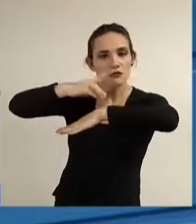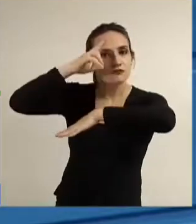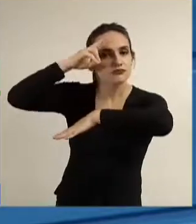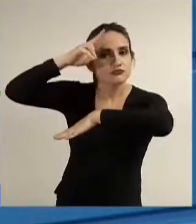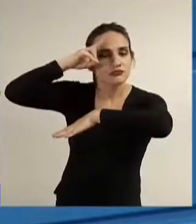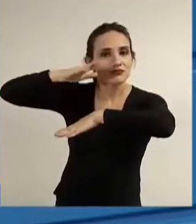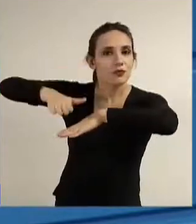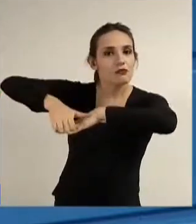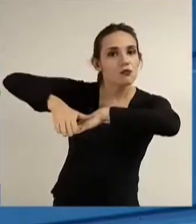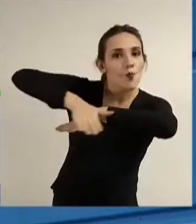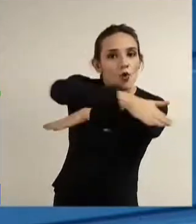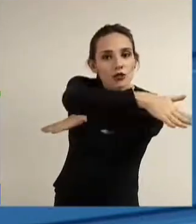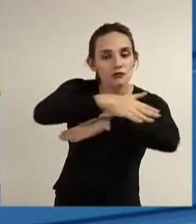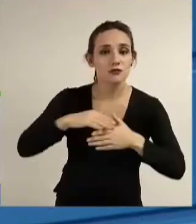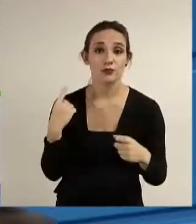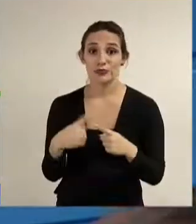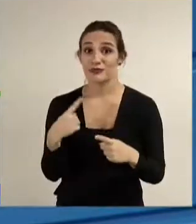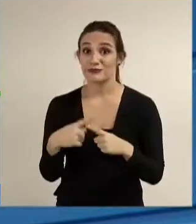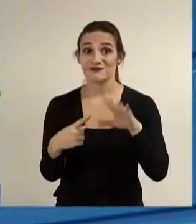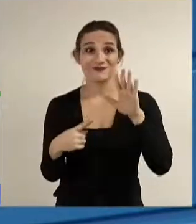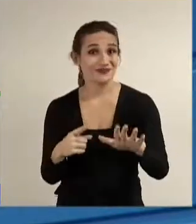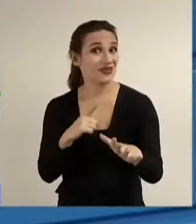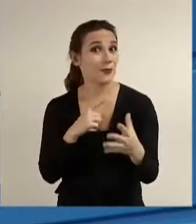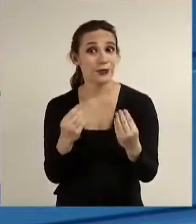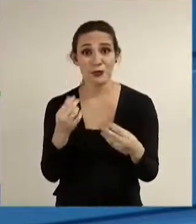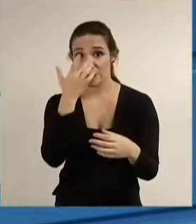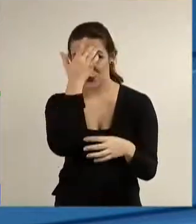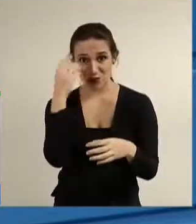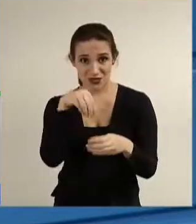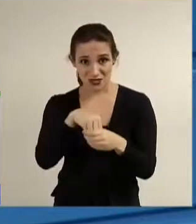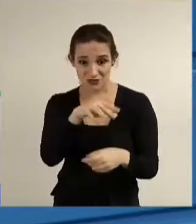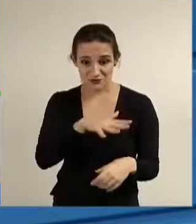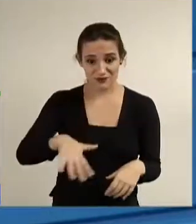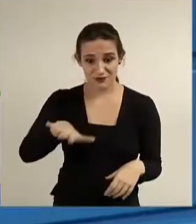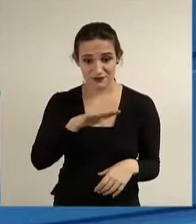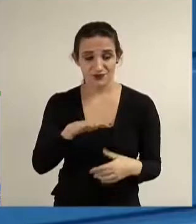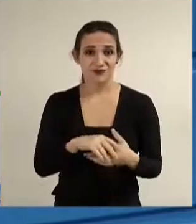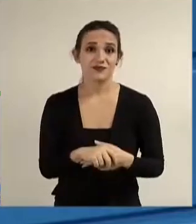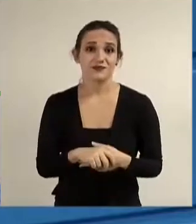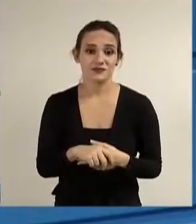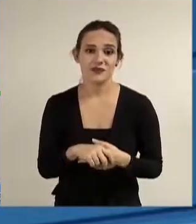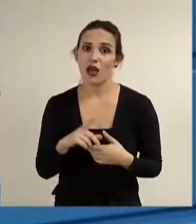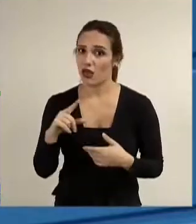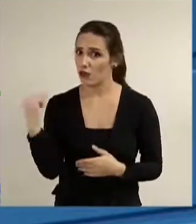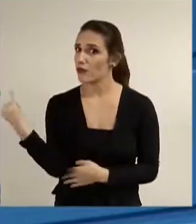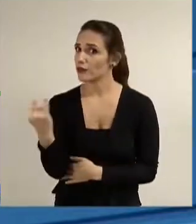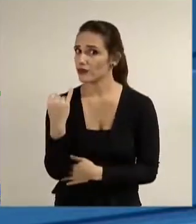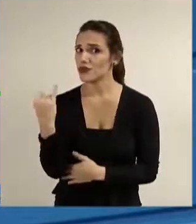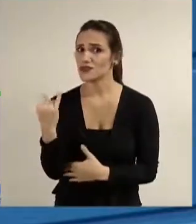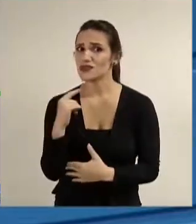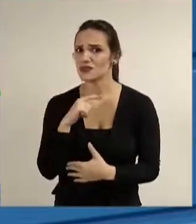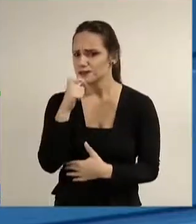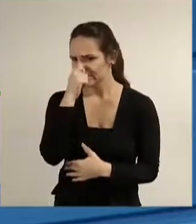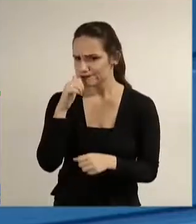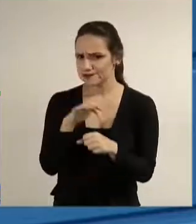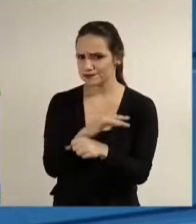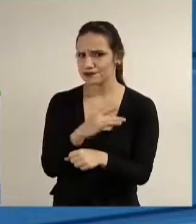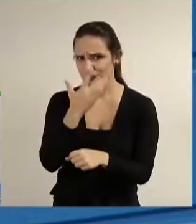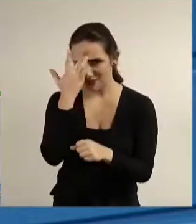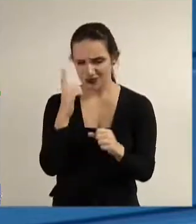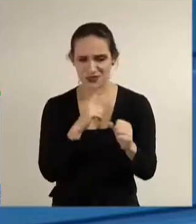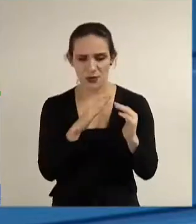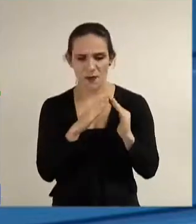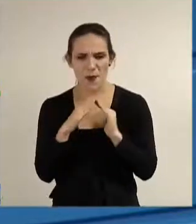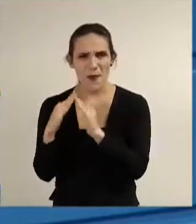Devido ao contingente populacional ser bastante significativo naqueles